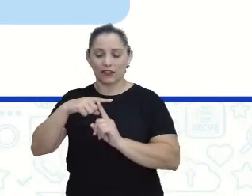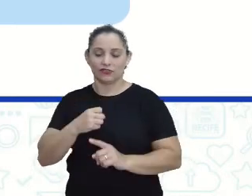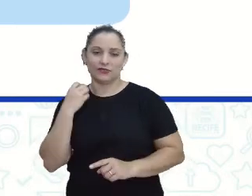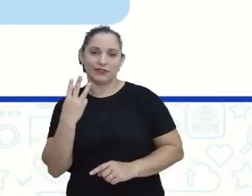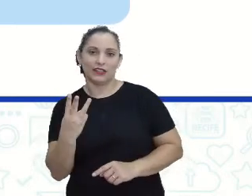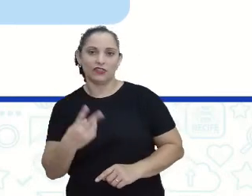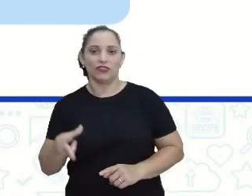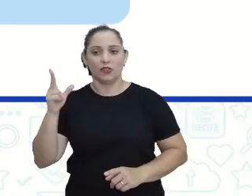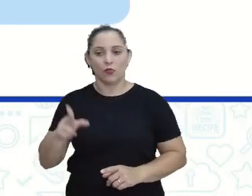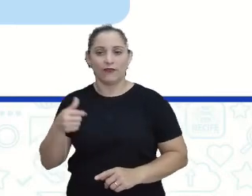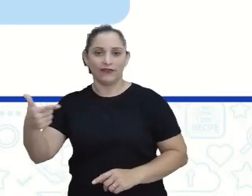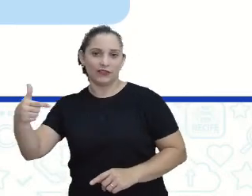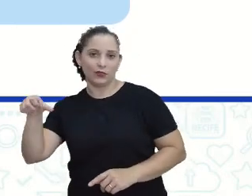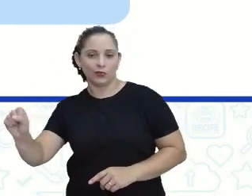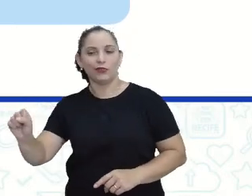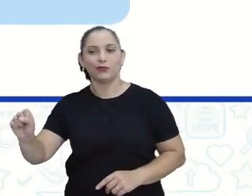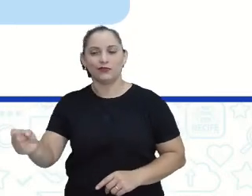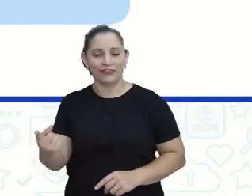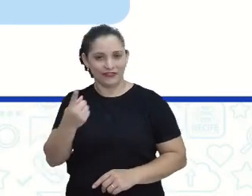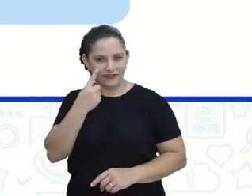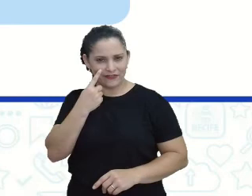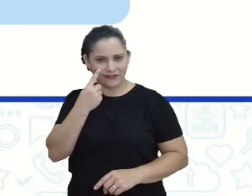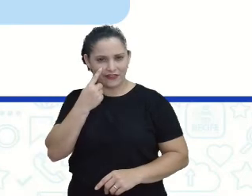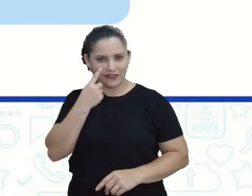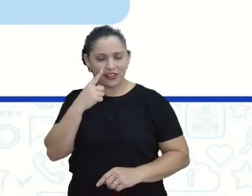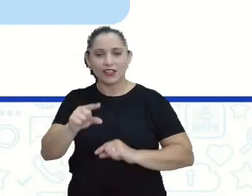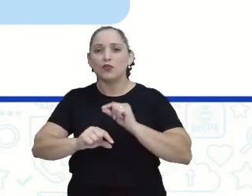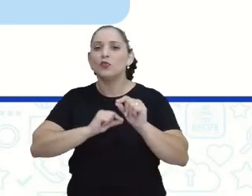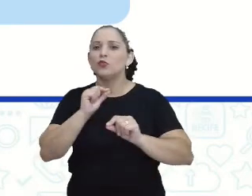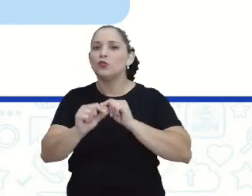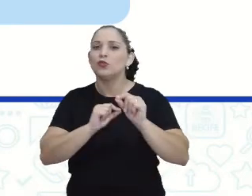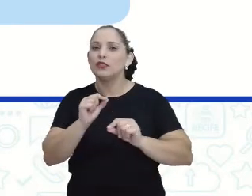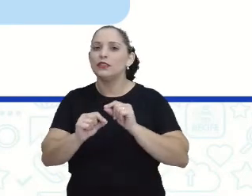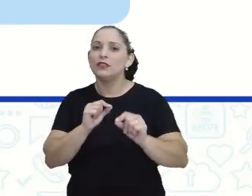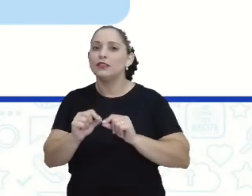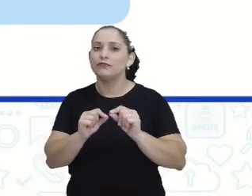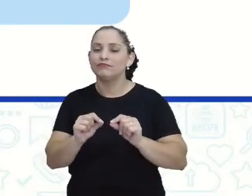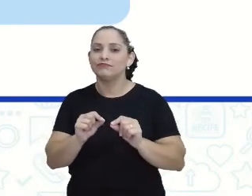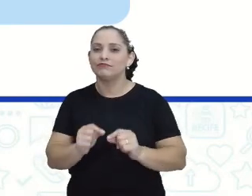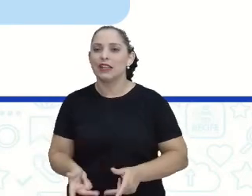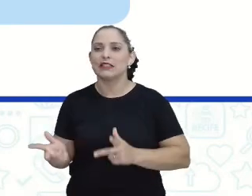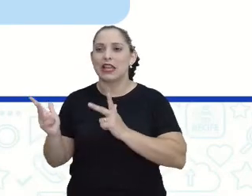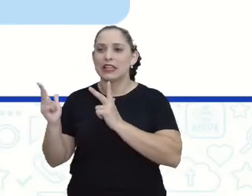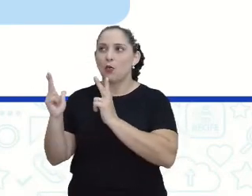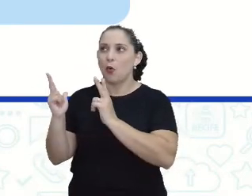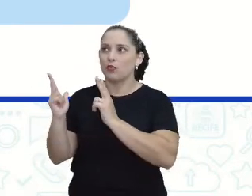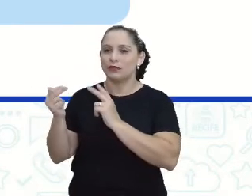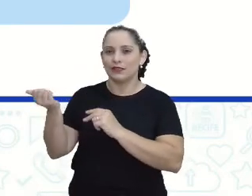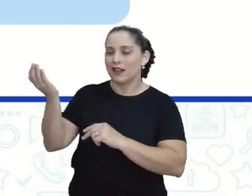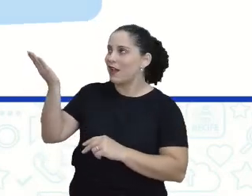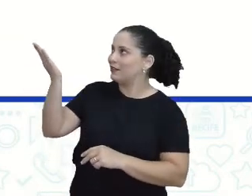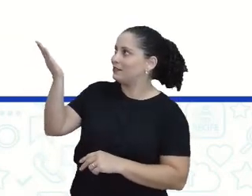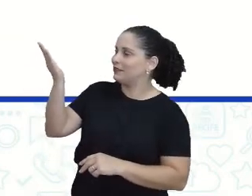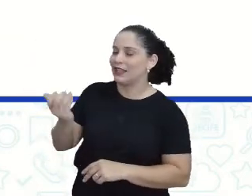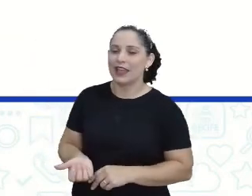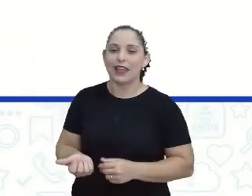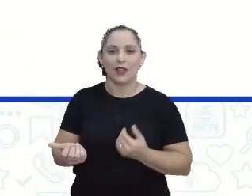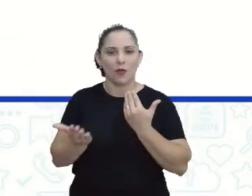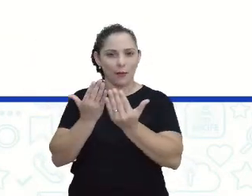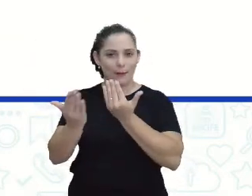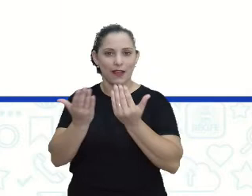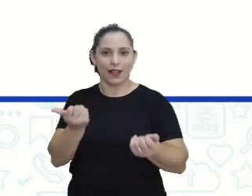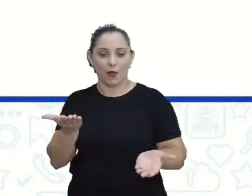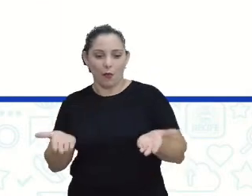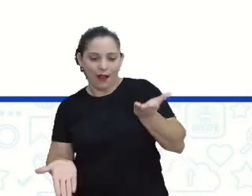a 28, observa que aquele símbolo de igualdade ali é como se fosse o centro da balança, que a gente vai ver também